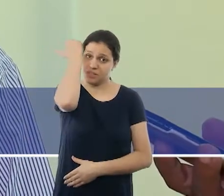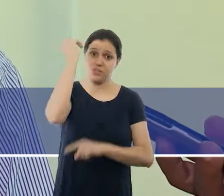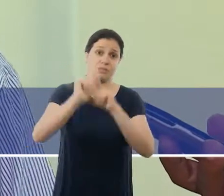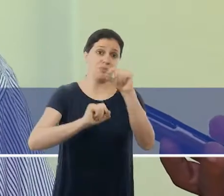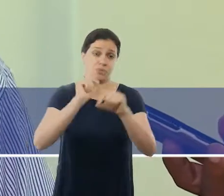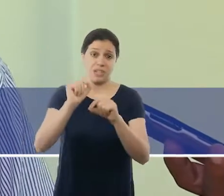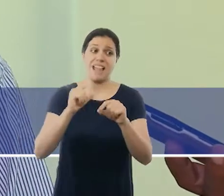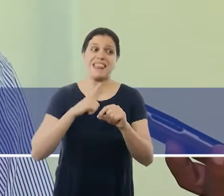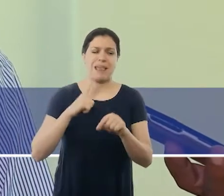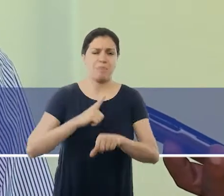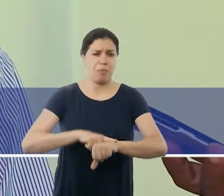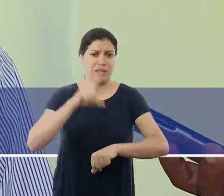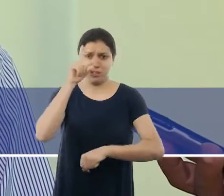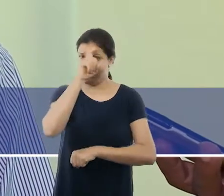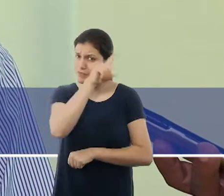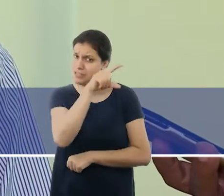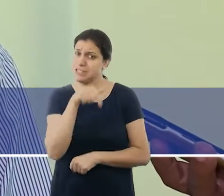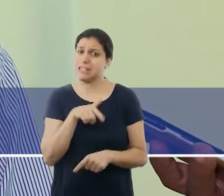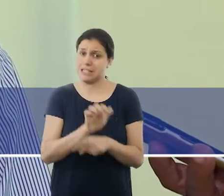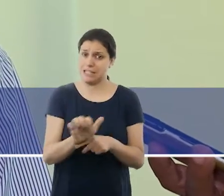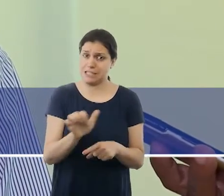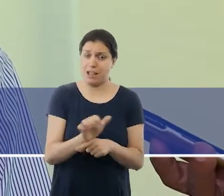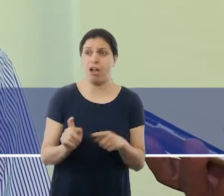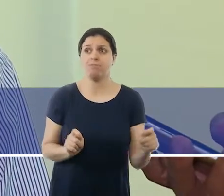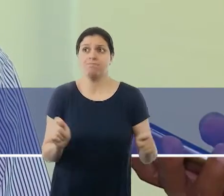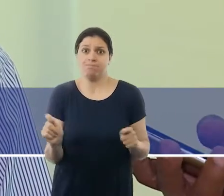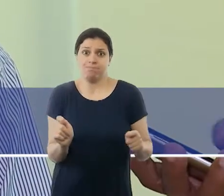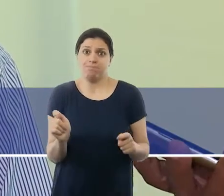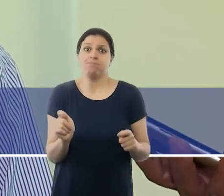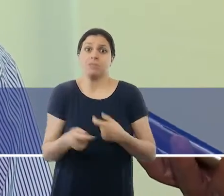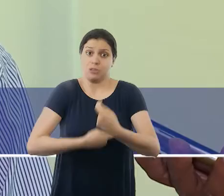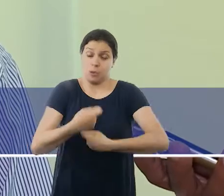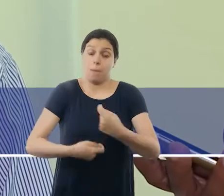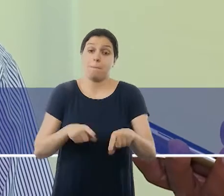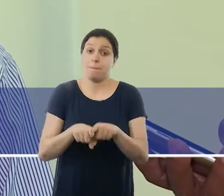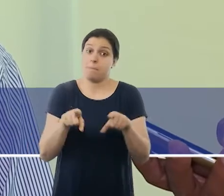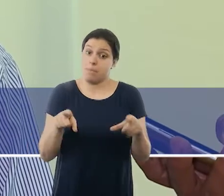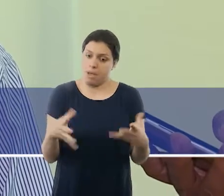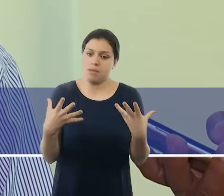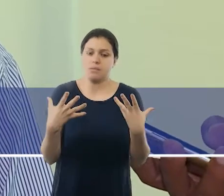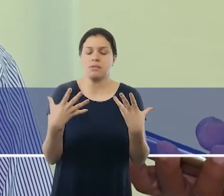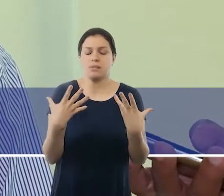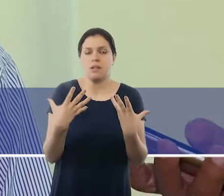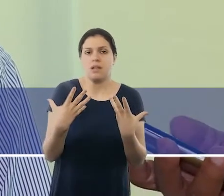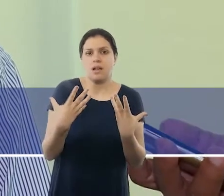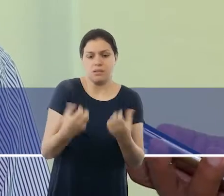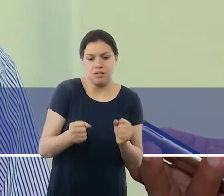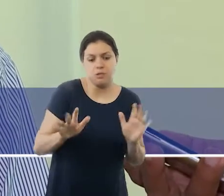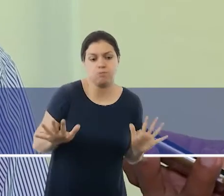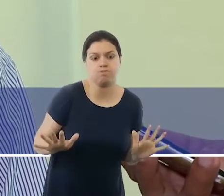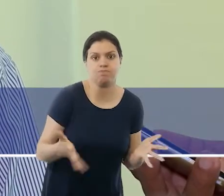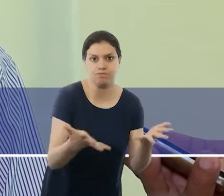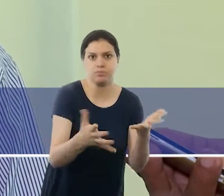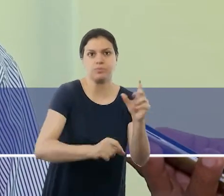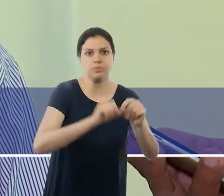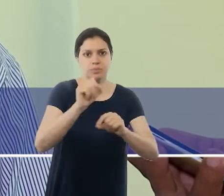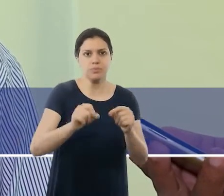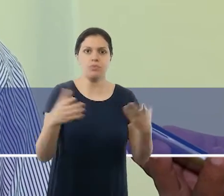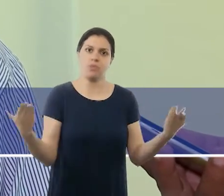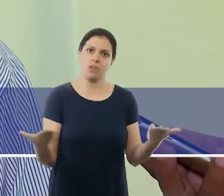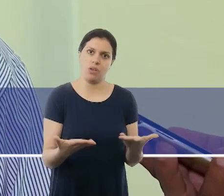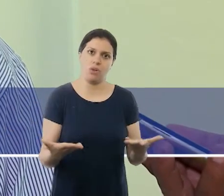confiança, abre mão no momento em que está difícil a questão do nosso estado, mas abre mão de parcela da receita